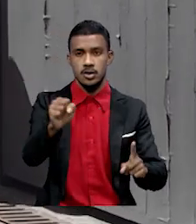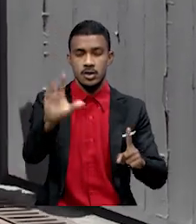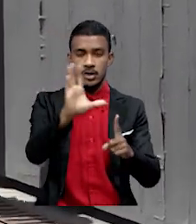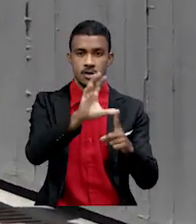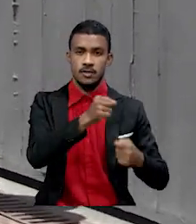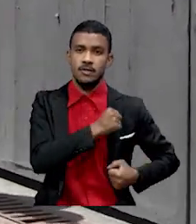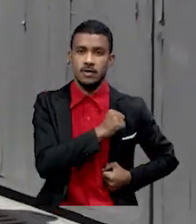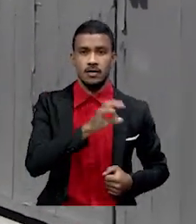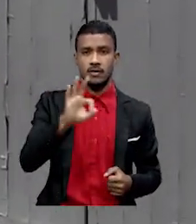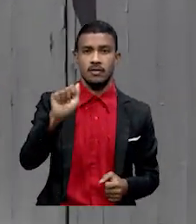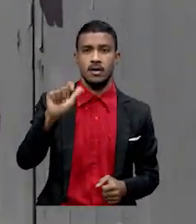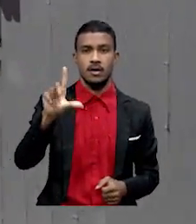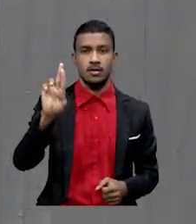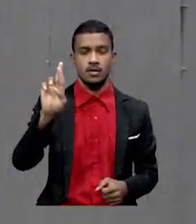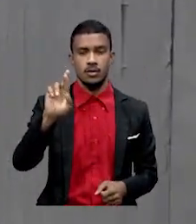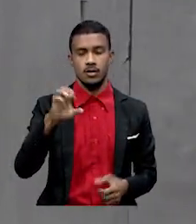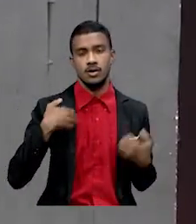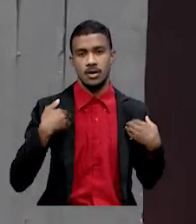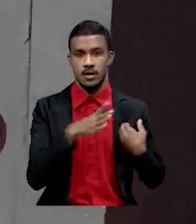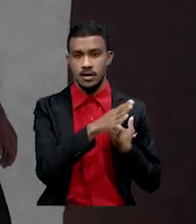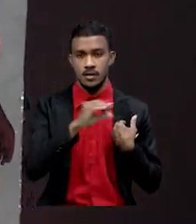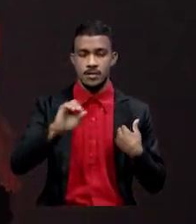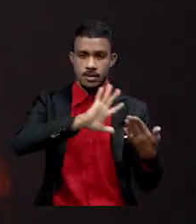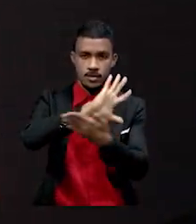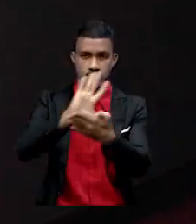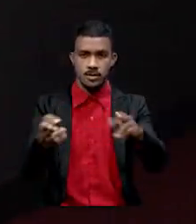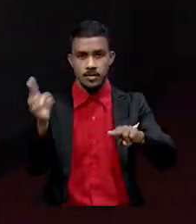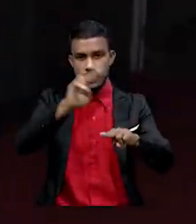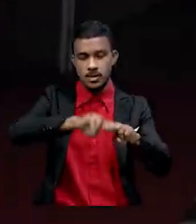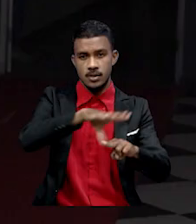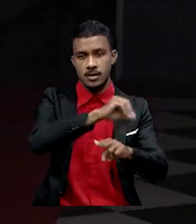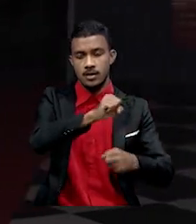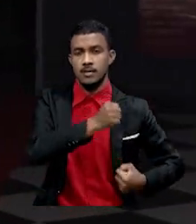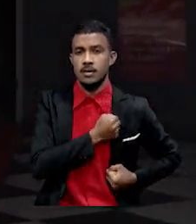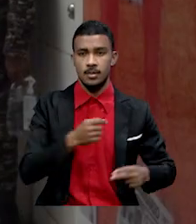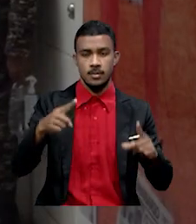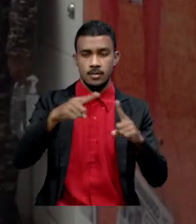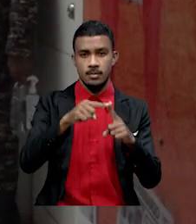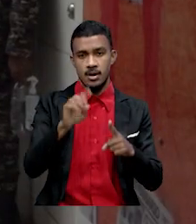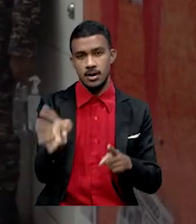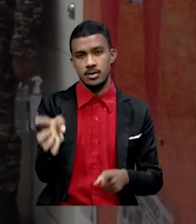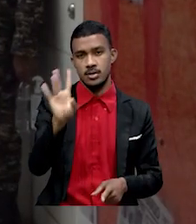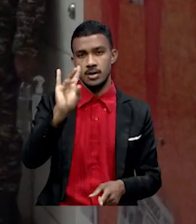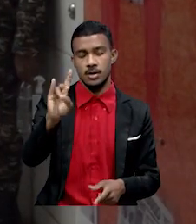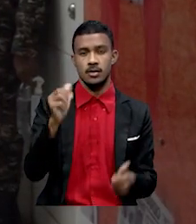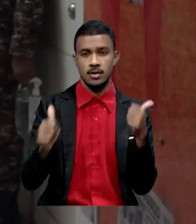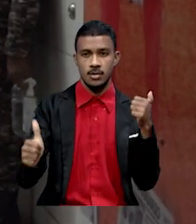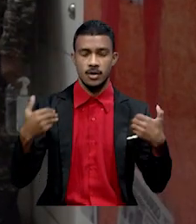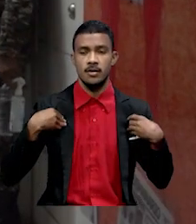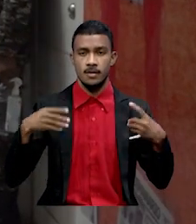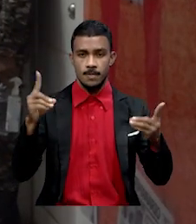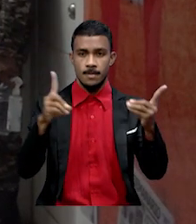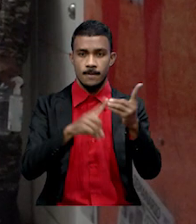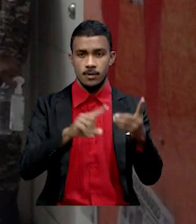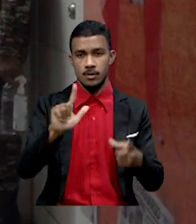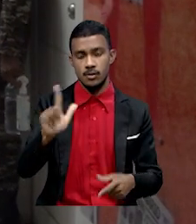FFDTL Falo Ratelaik e a âmbito da comemoração aniversário falantil Badala Hat Nulu Resinghito, Nebe Mono e Alorong Rua Nulu